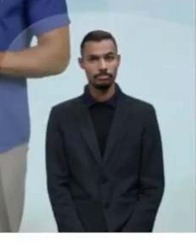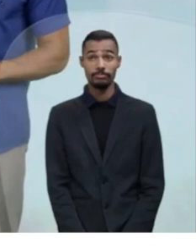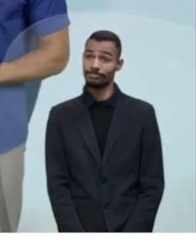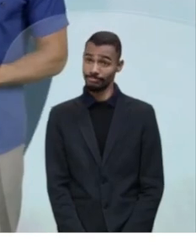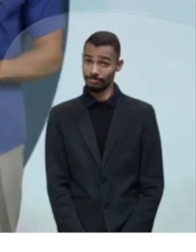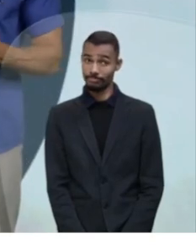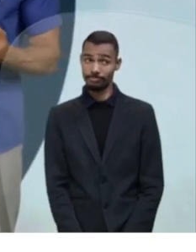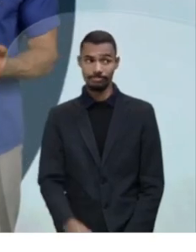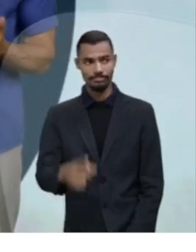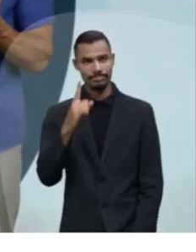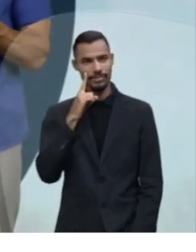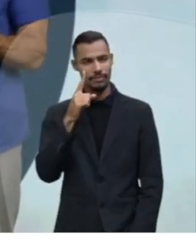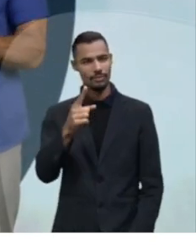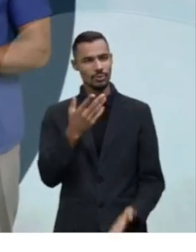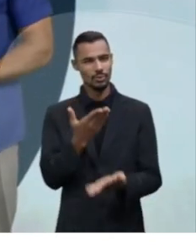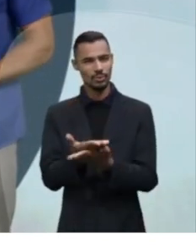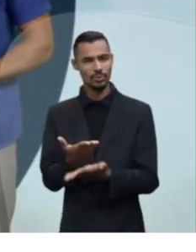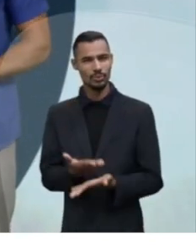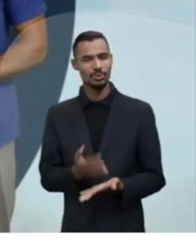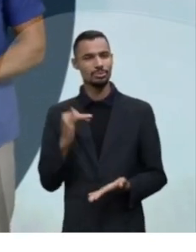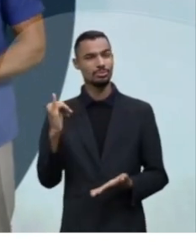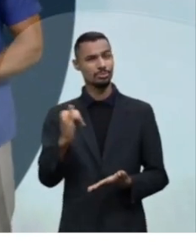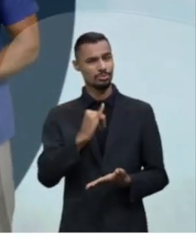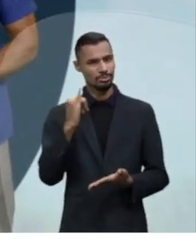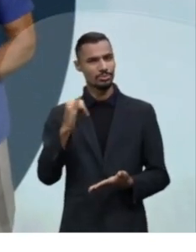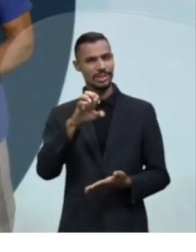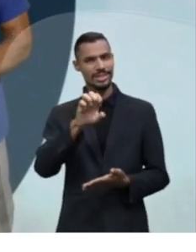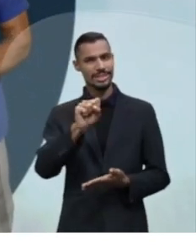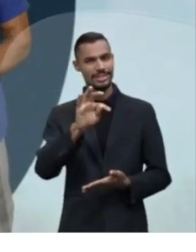Viu só a importância do estudo das estacas na